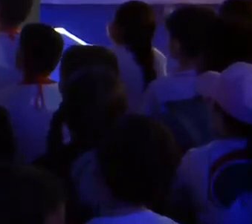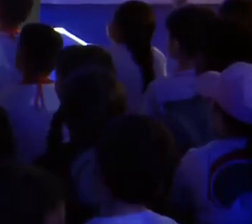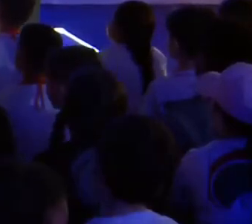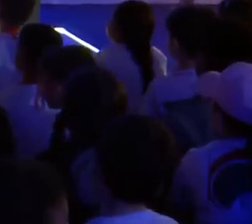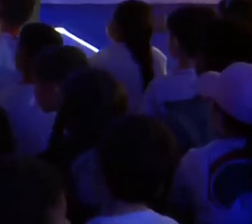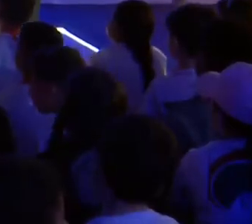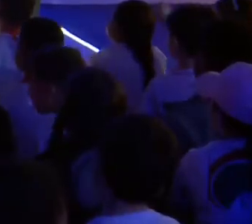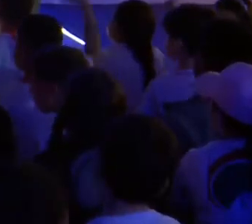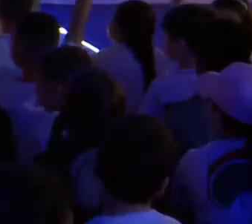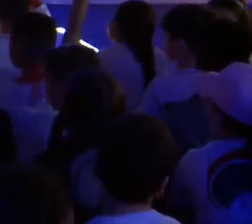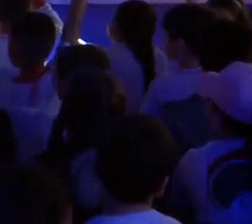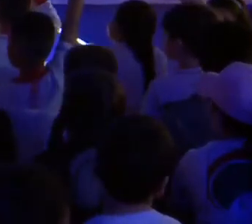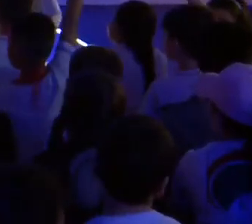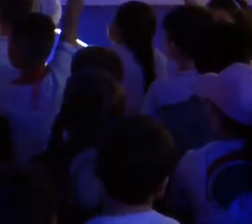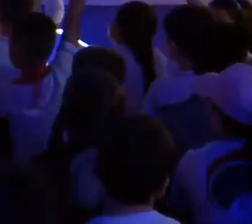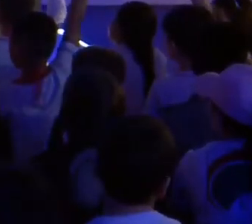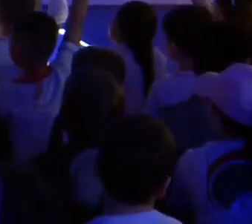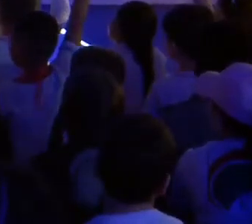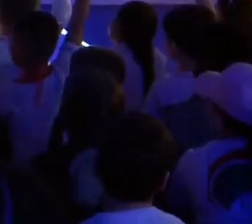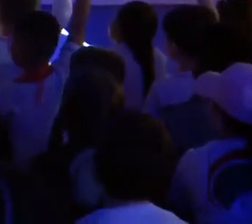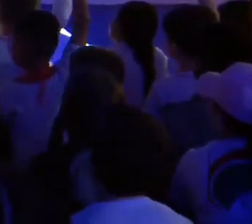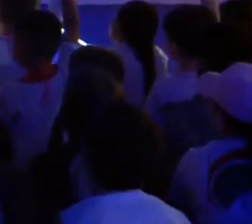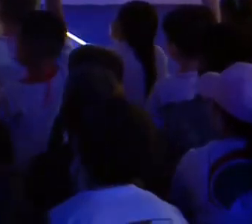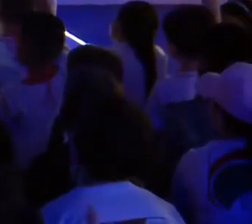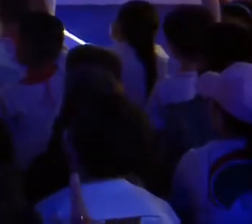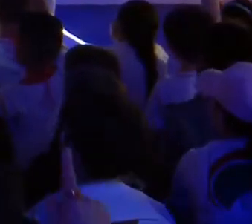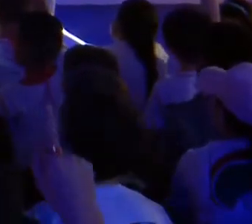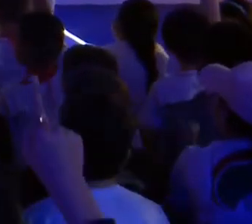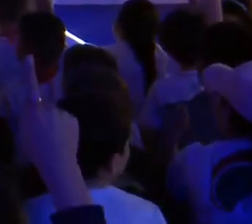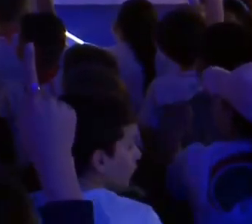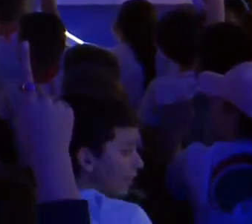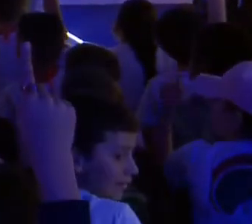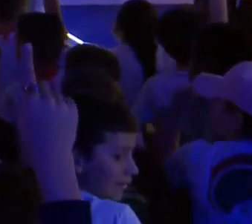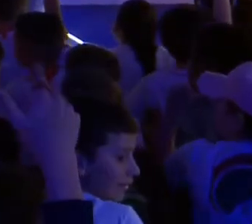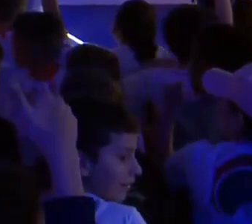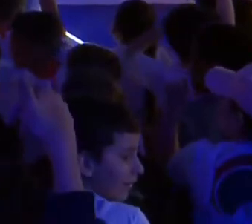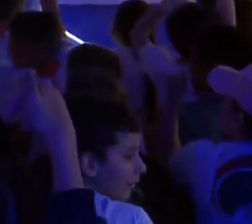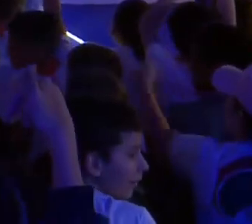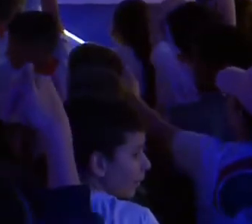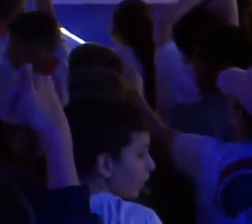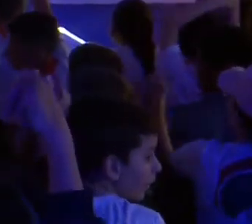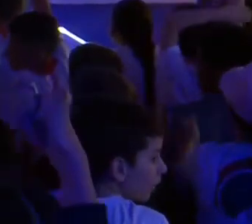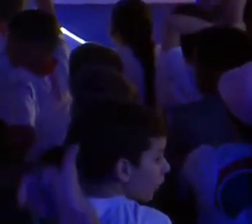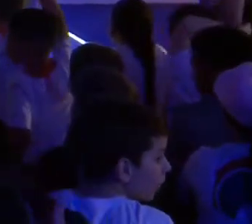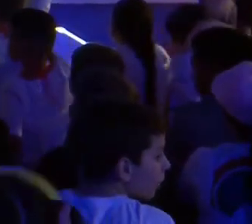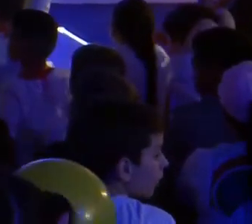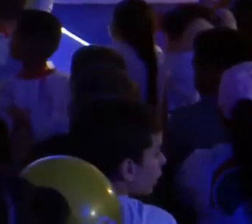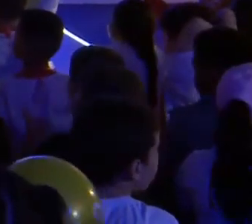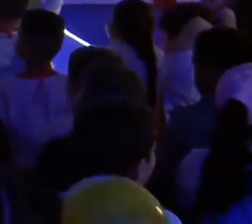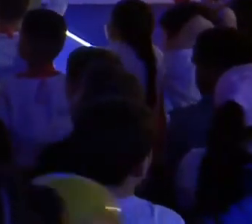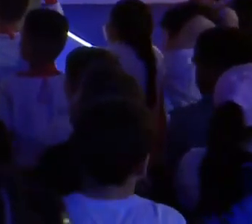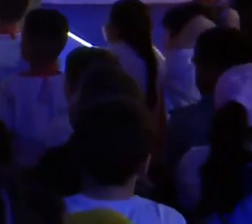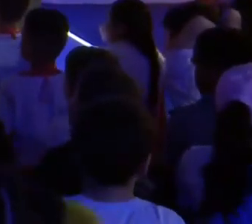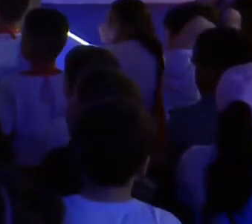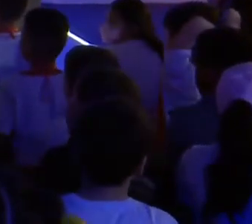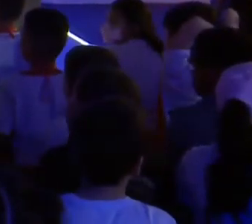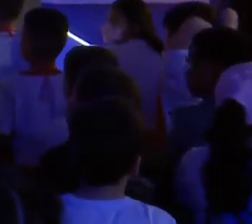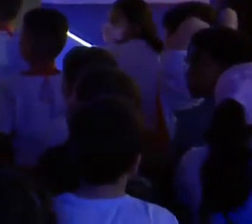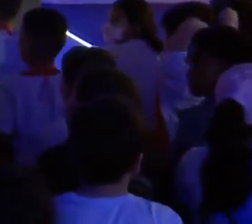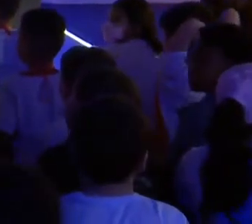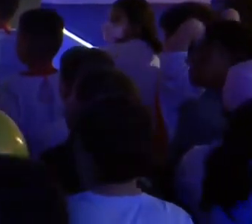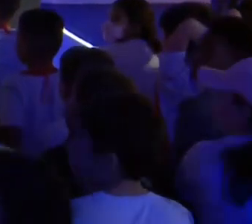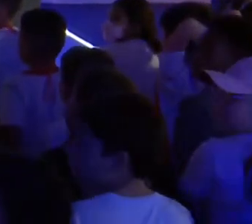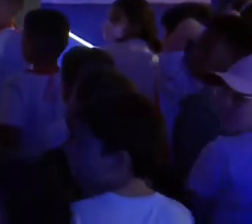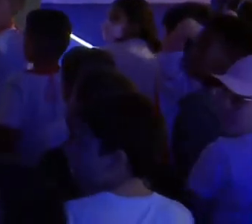Capitão Mergulho? Eles querem conhecer? Cadê o Capitão Mergulho? Então vem pra cá, Capitão Mergulho.